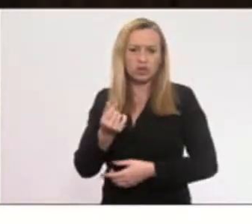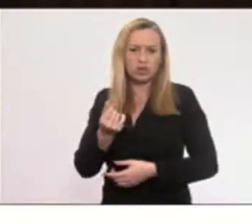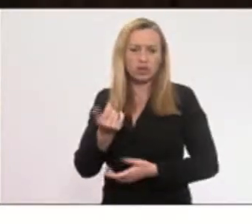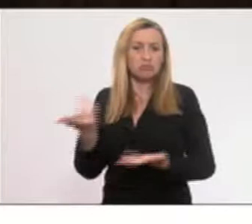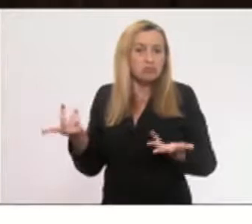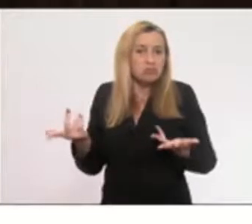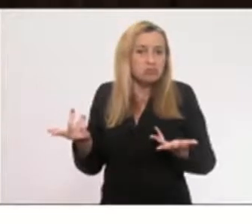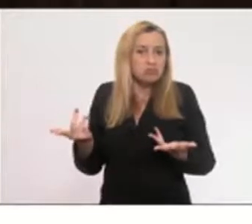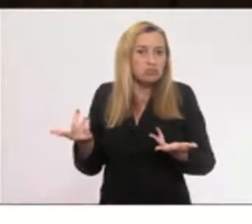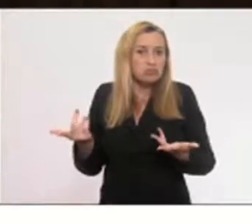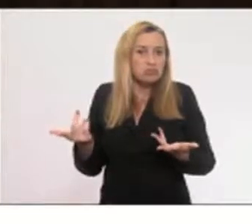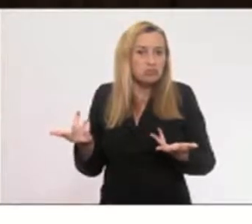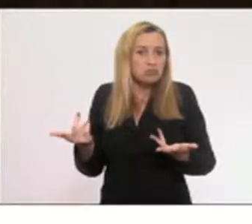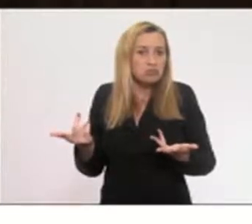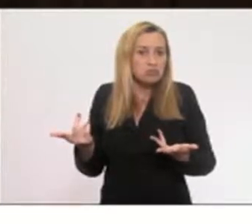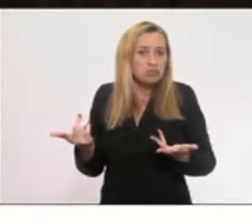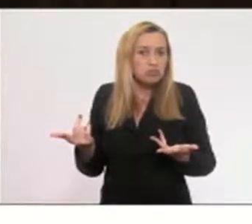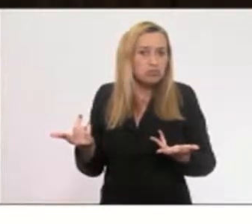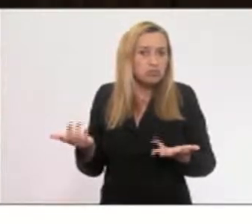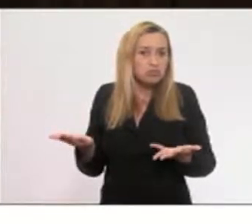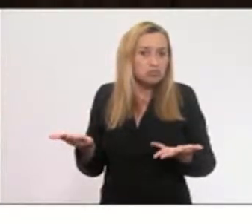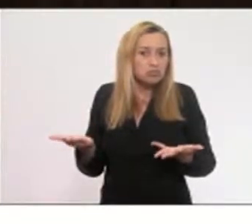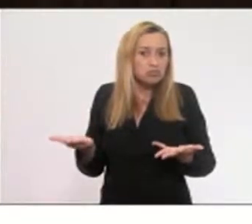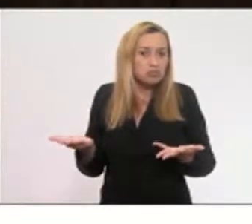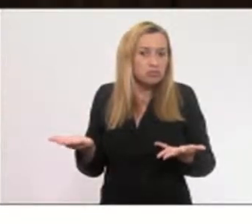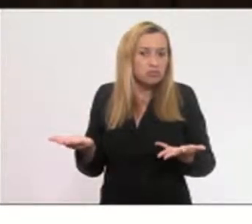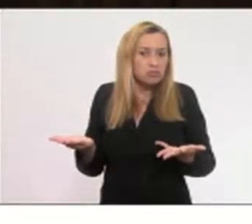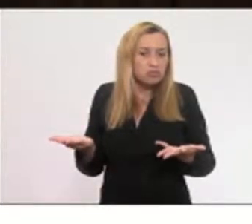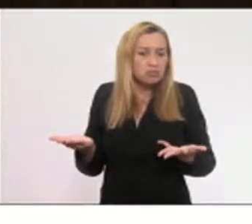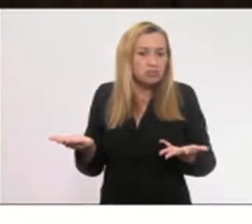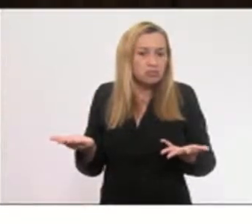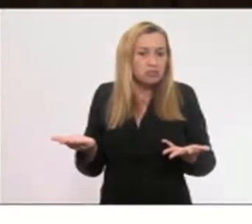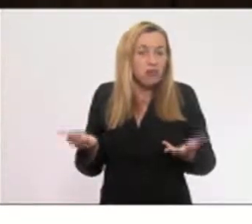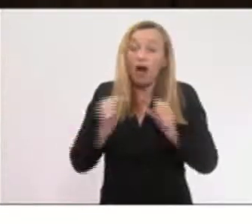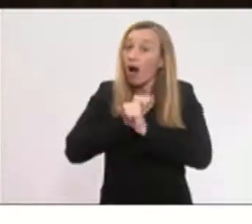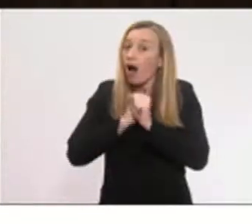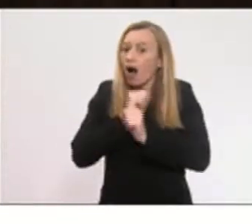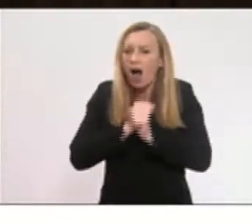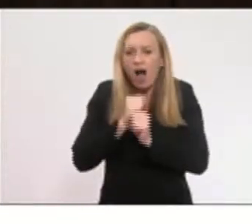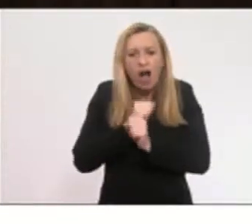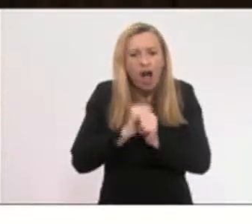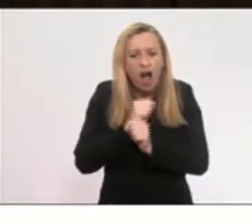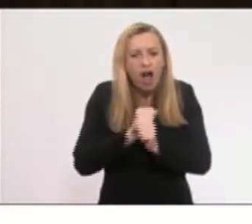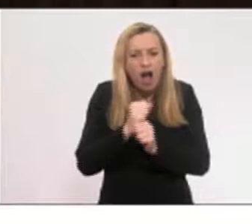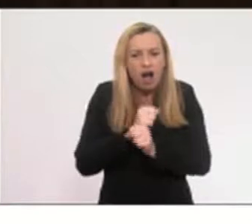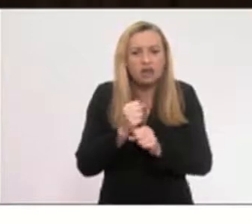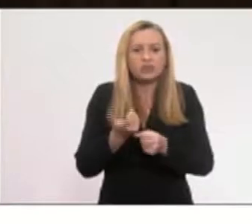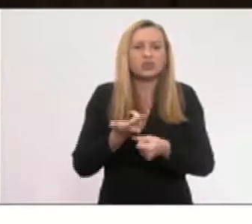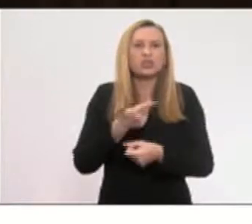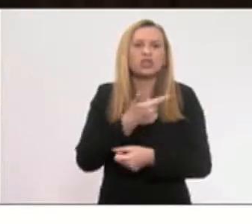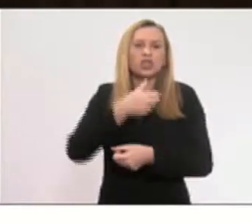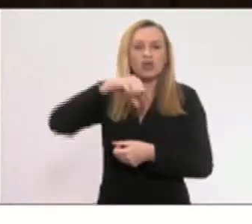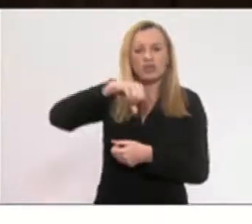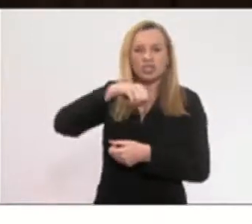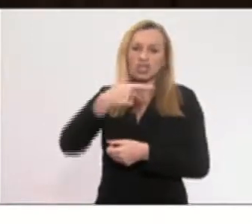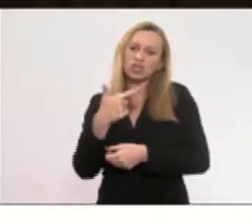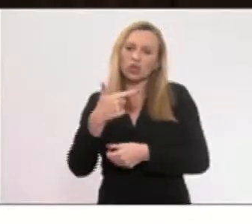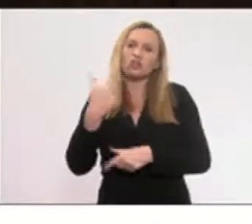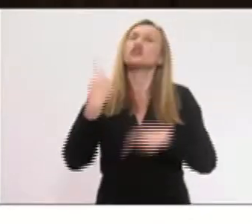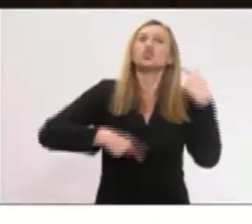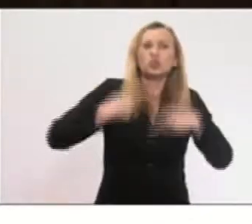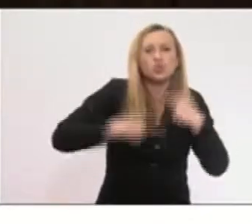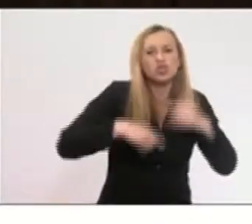agronegócio. Anos desde a Eco 92,